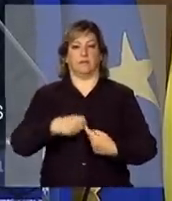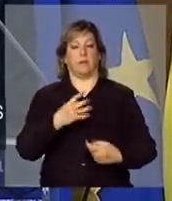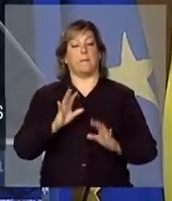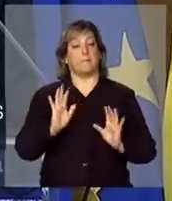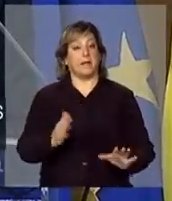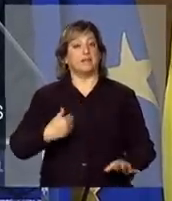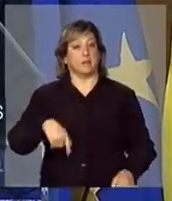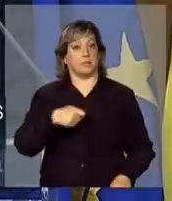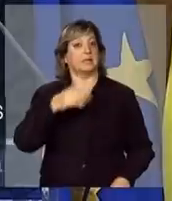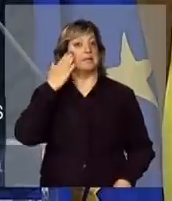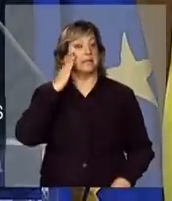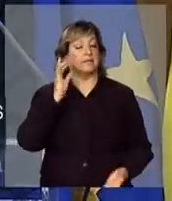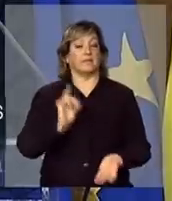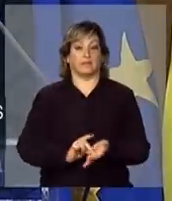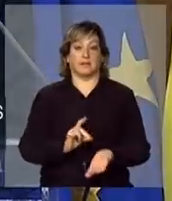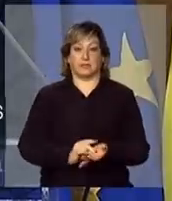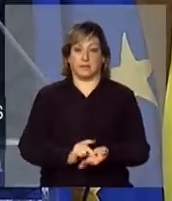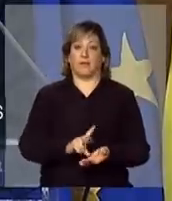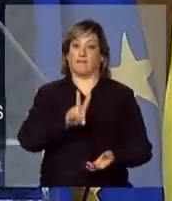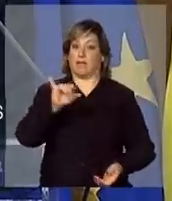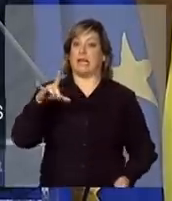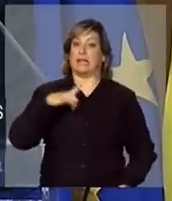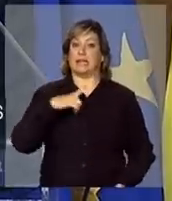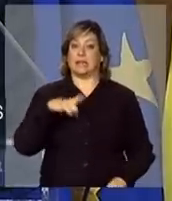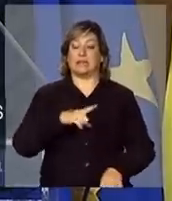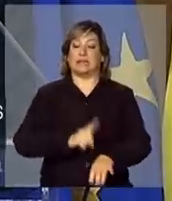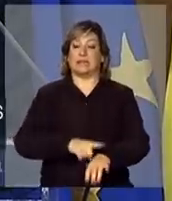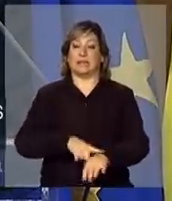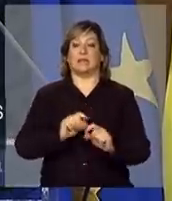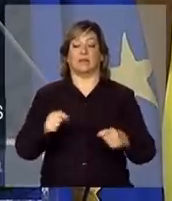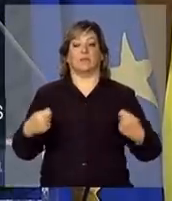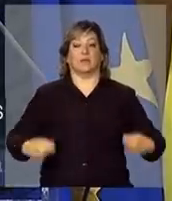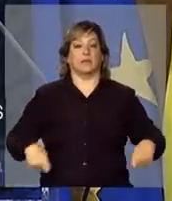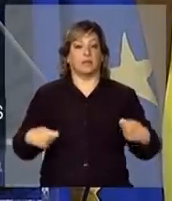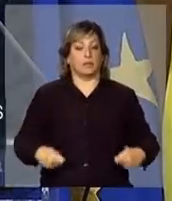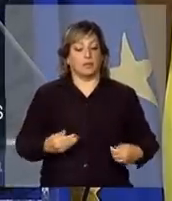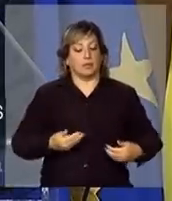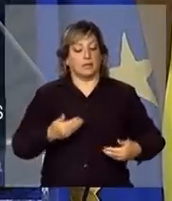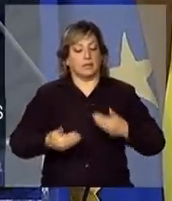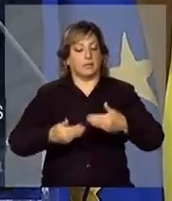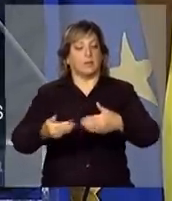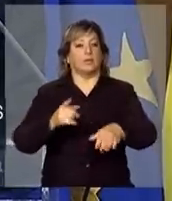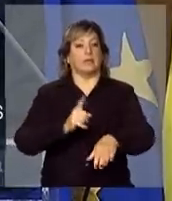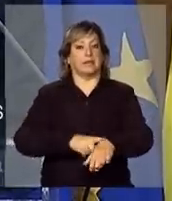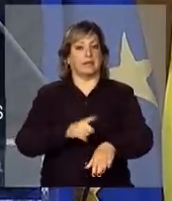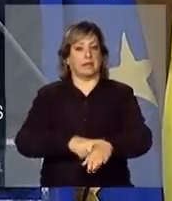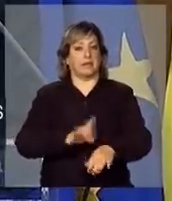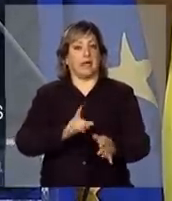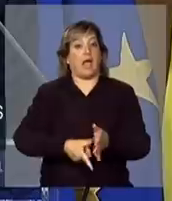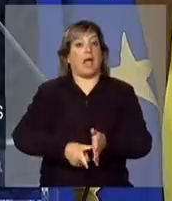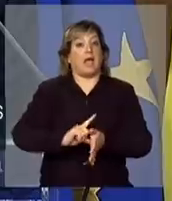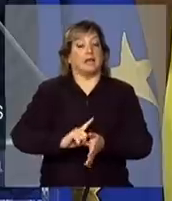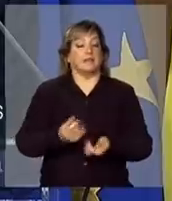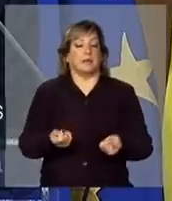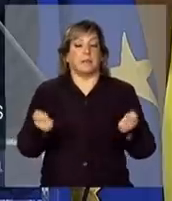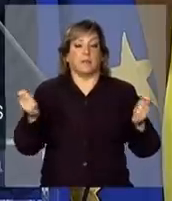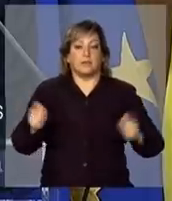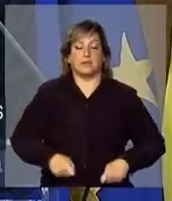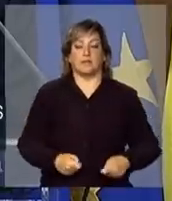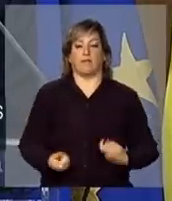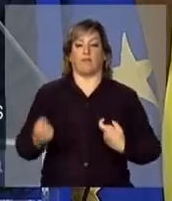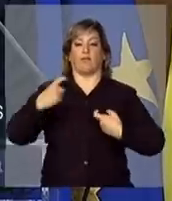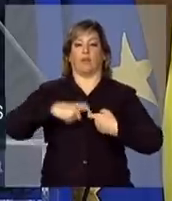realistas. Haverá um tempo necessário, haverá um decurso de tempo antes que seja possível retornar o crescimento